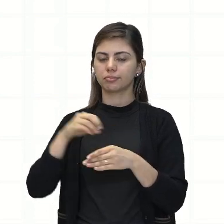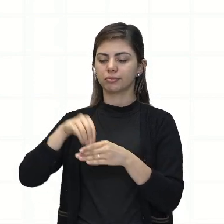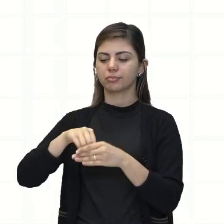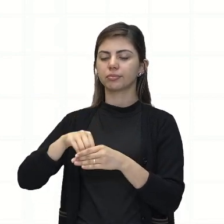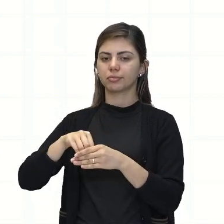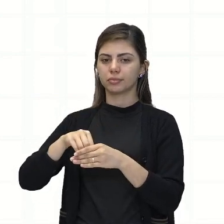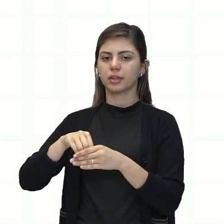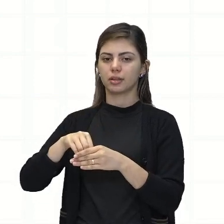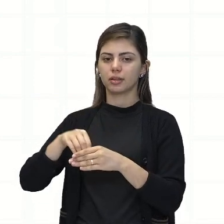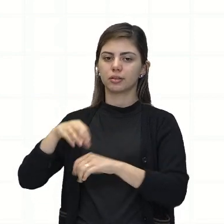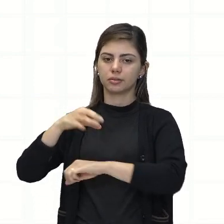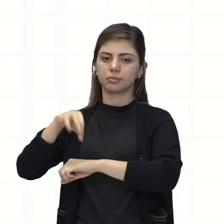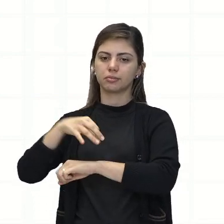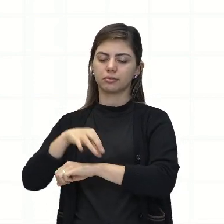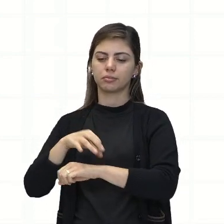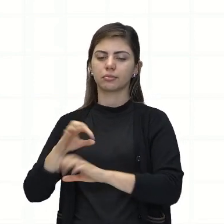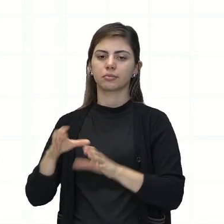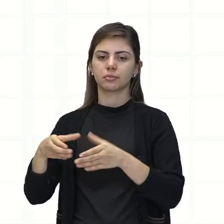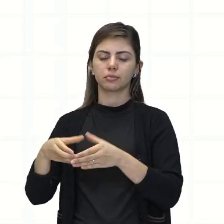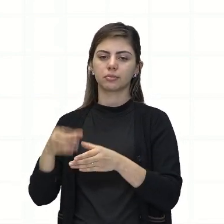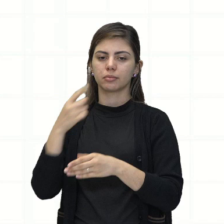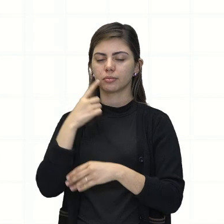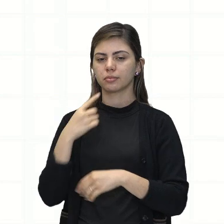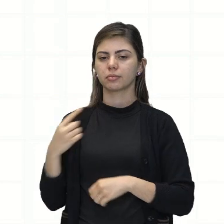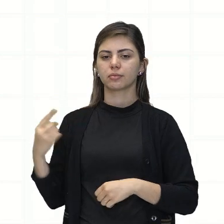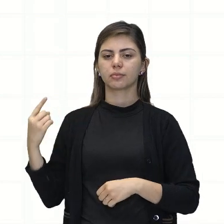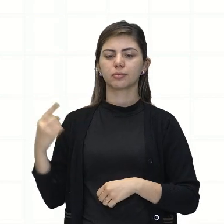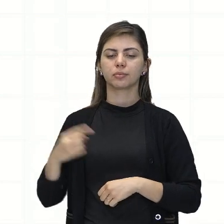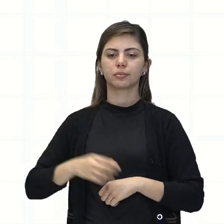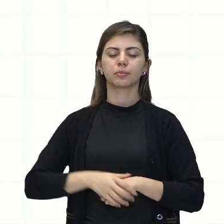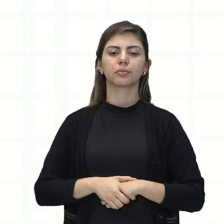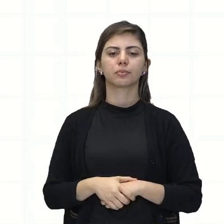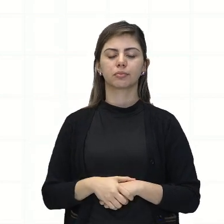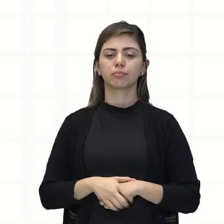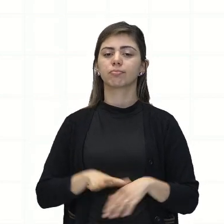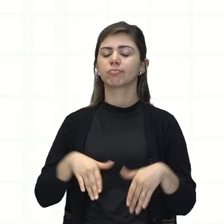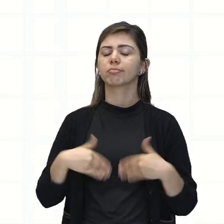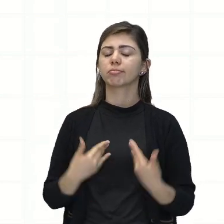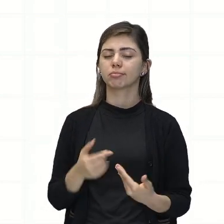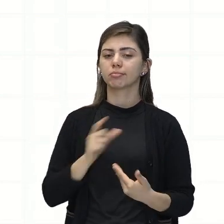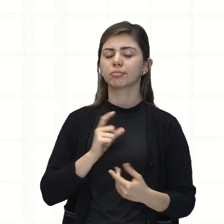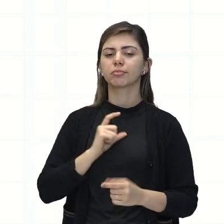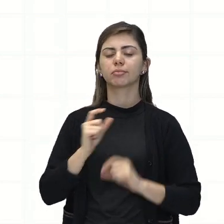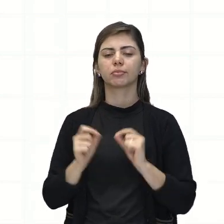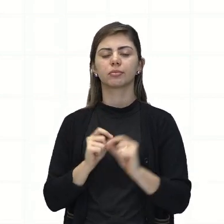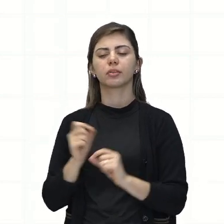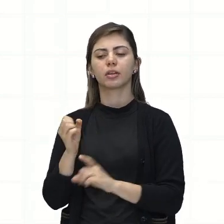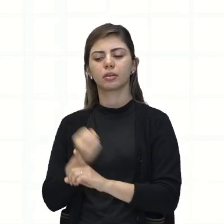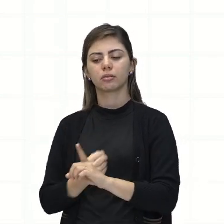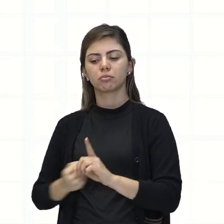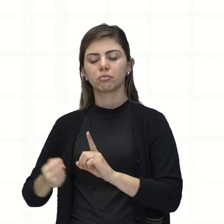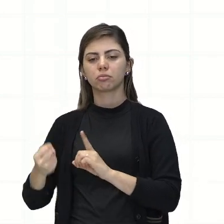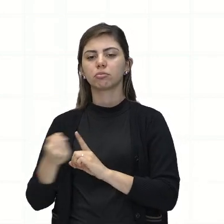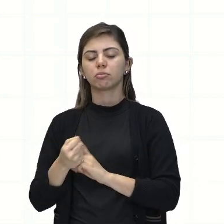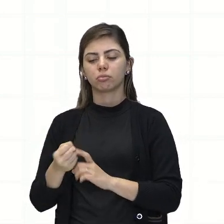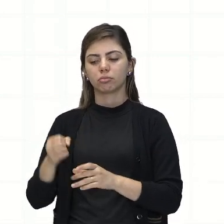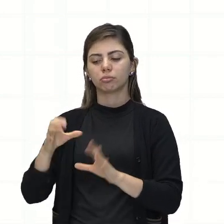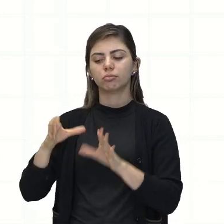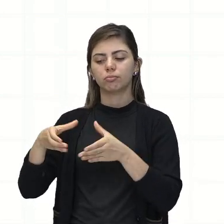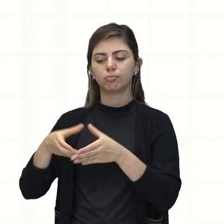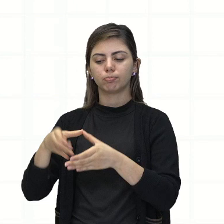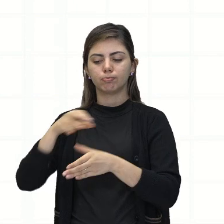os zangões, né? E por se tratar de uma sociedade muito bem